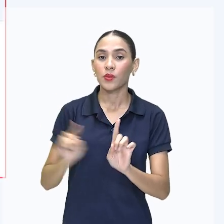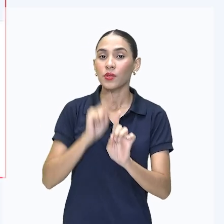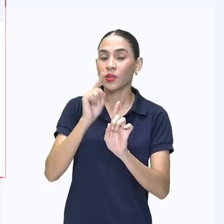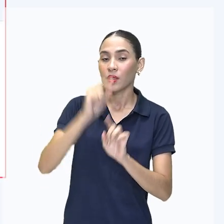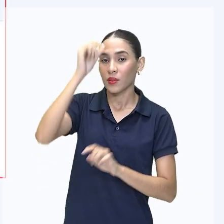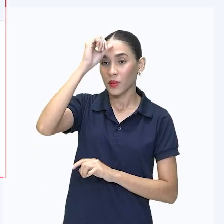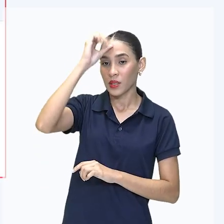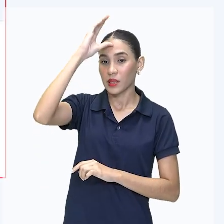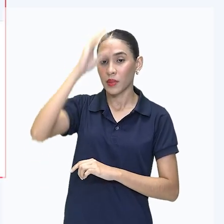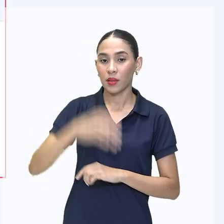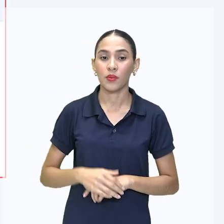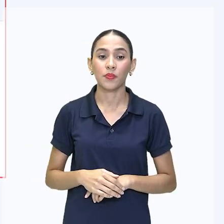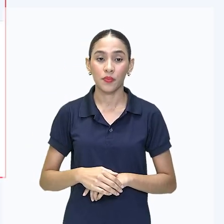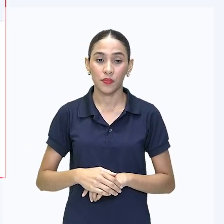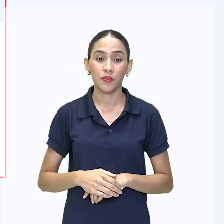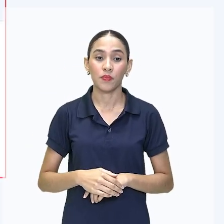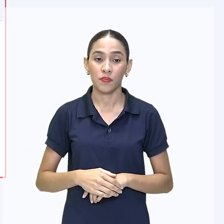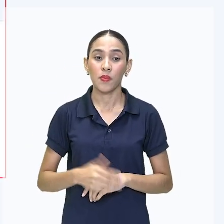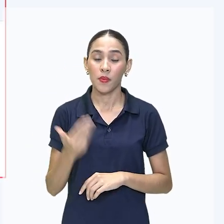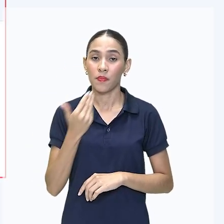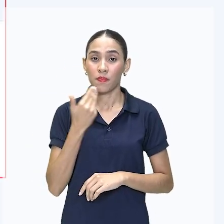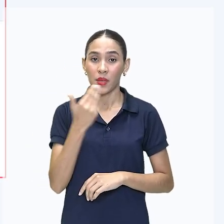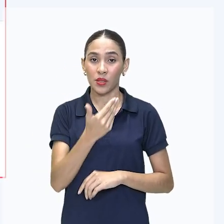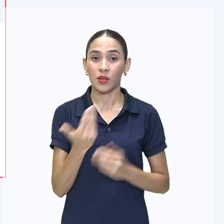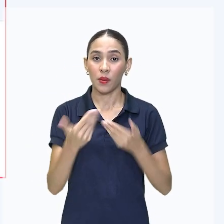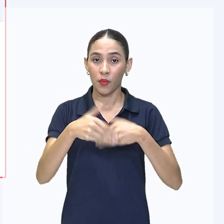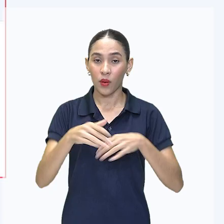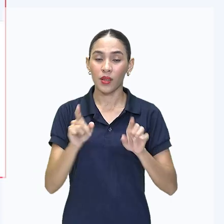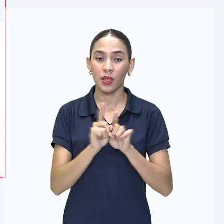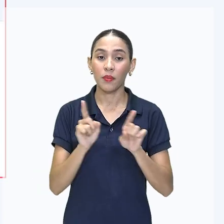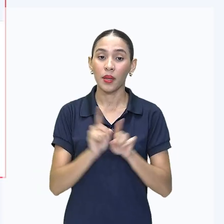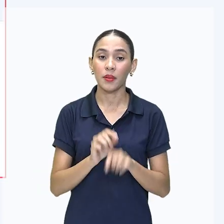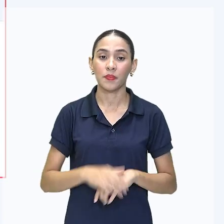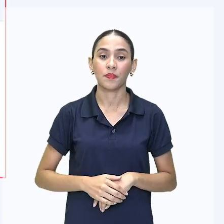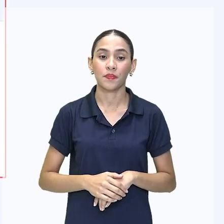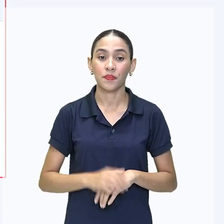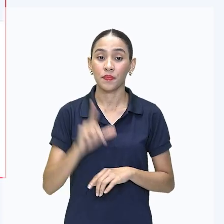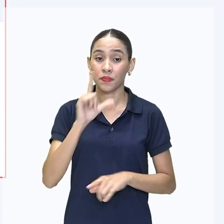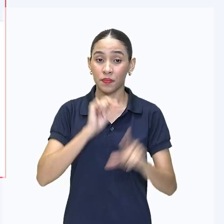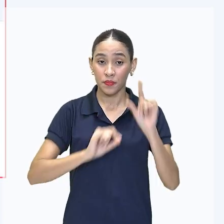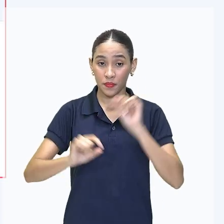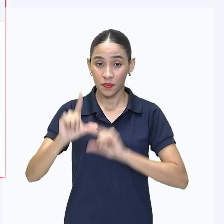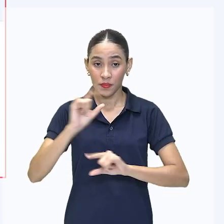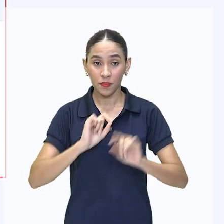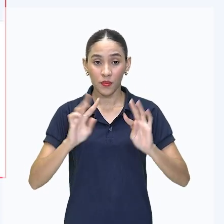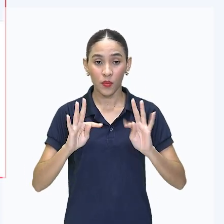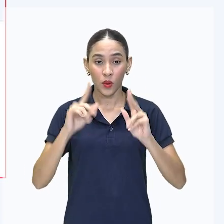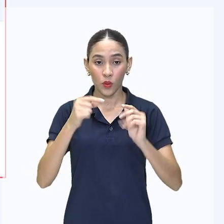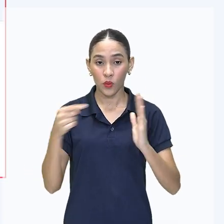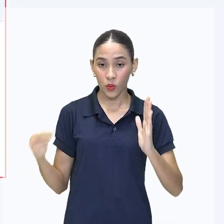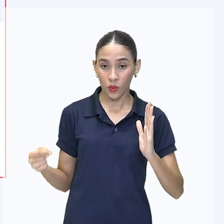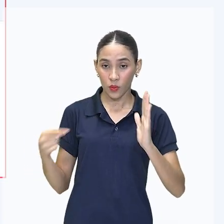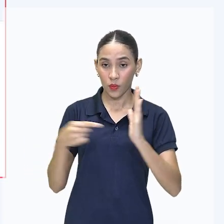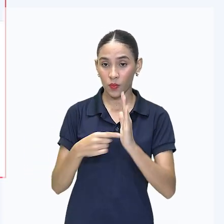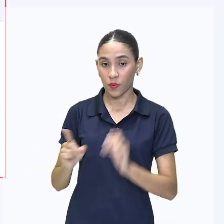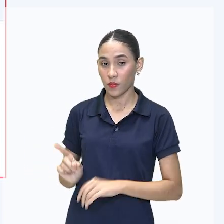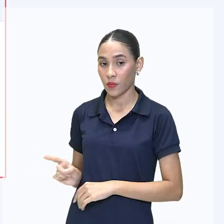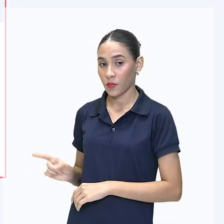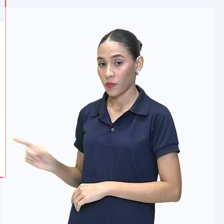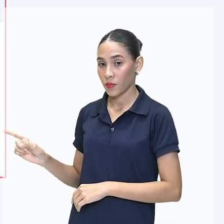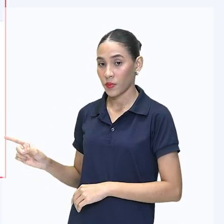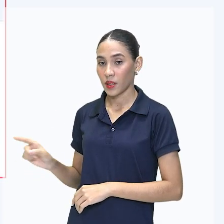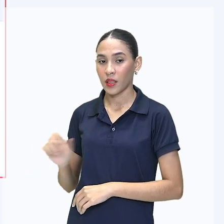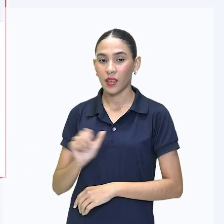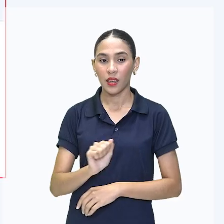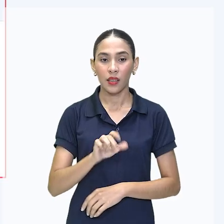conhecimento que vai ser cobrado naquela avaliação. A gente vai selecionar isso tudo e vai clicar ali em